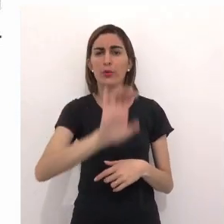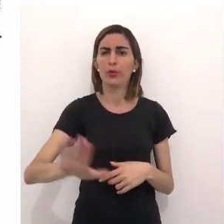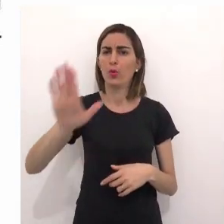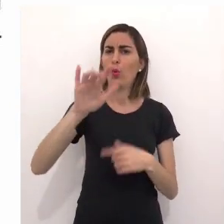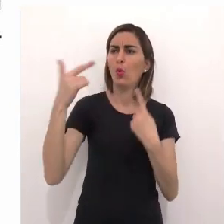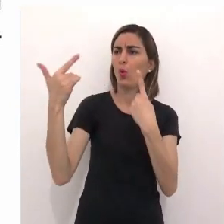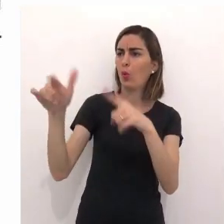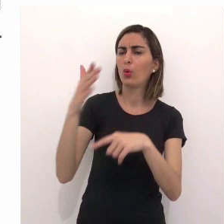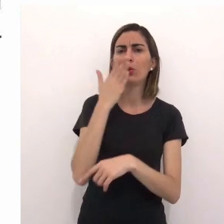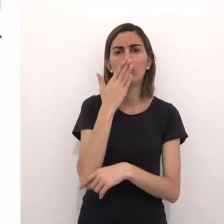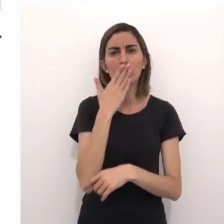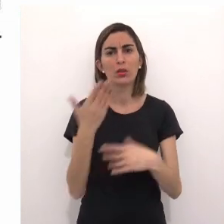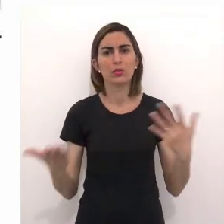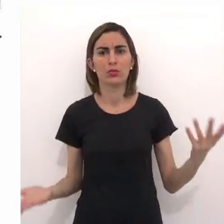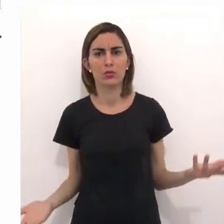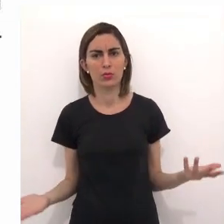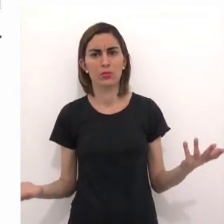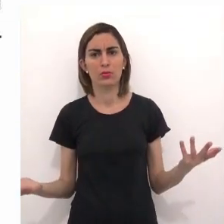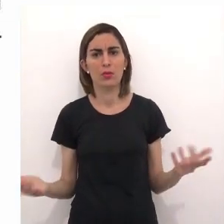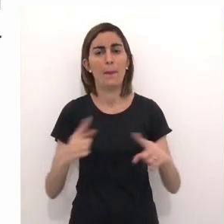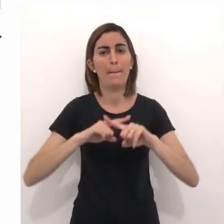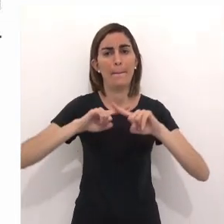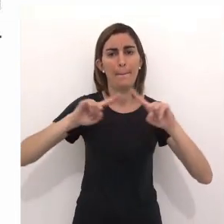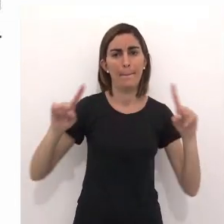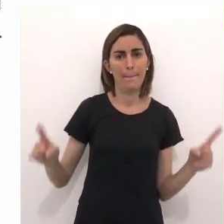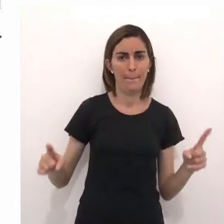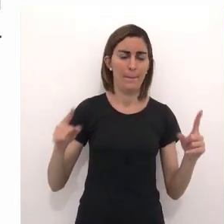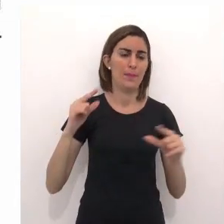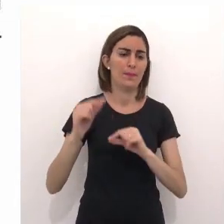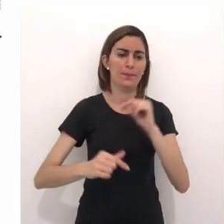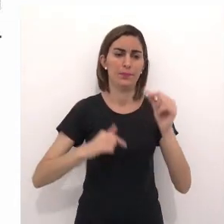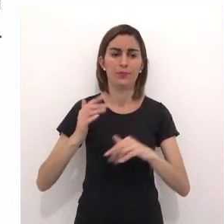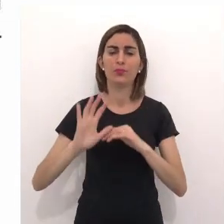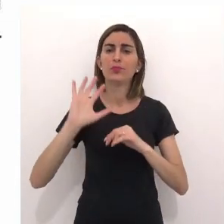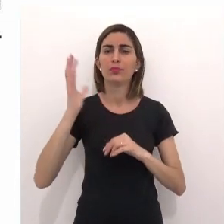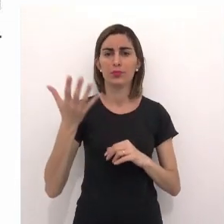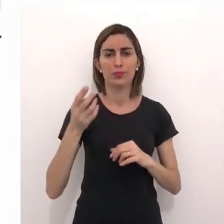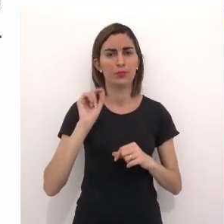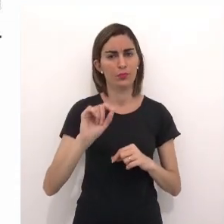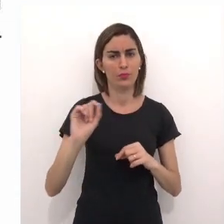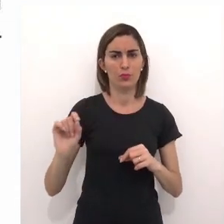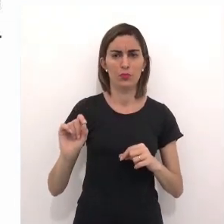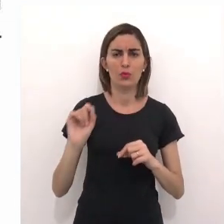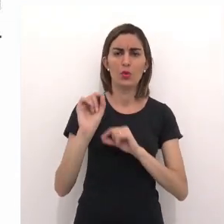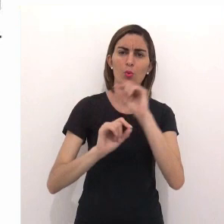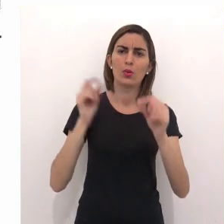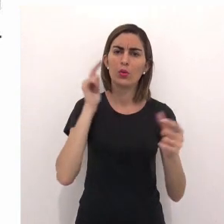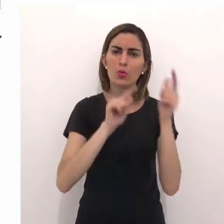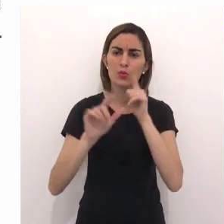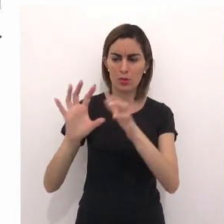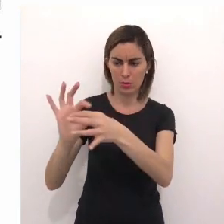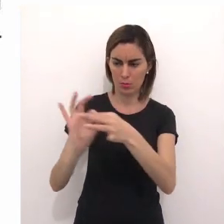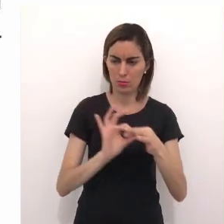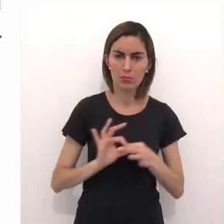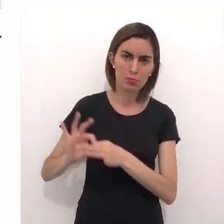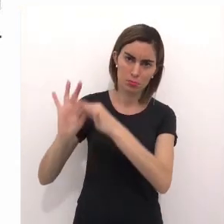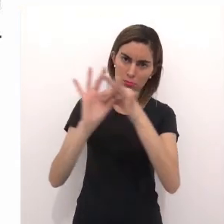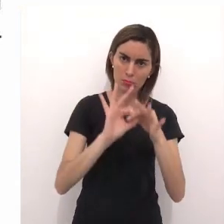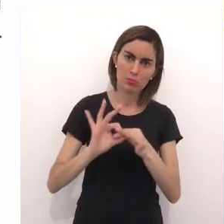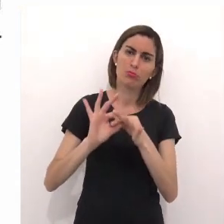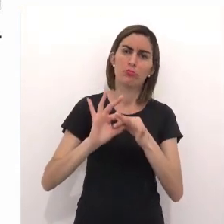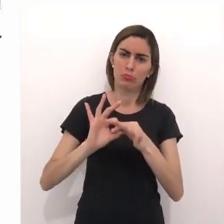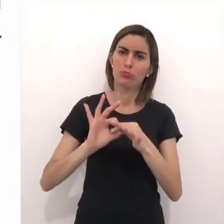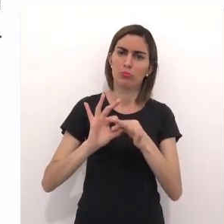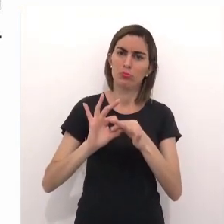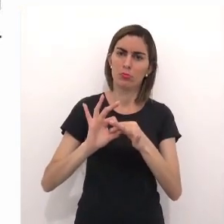indígenas. Brincadeira! Mas nas poucas ocasiões em que conseguiram se unir na